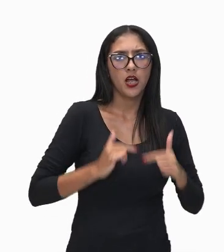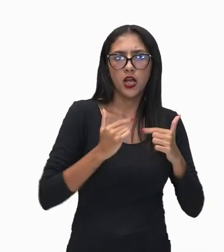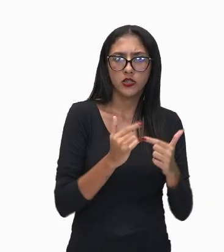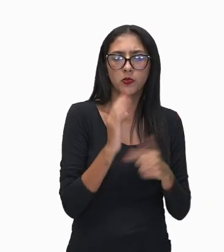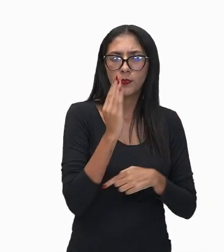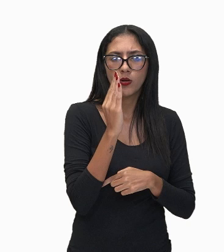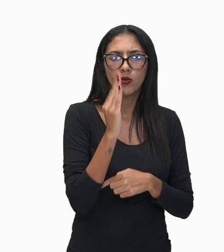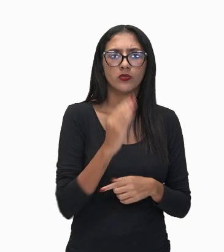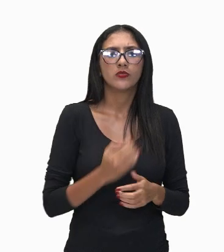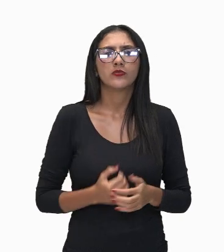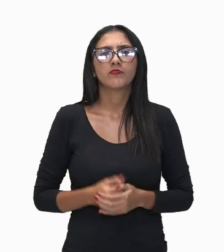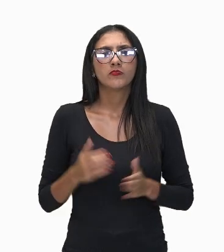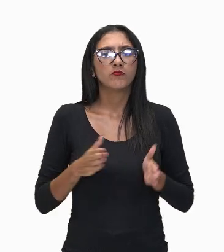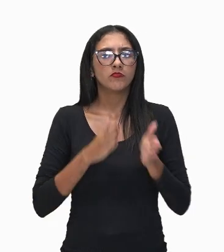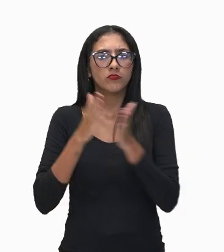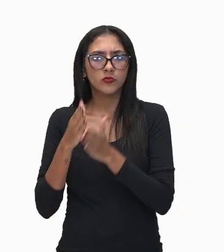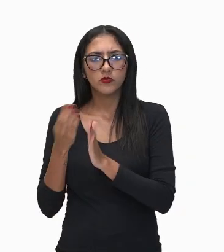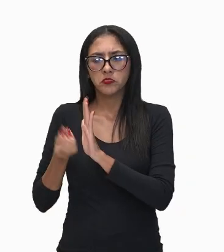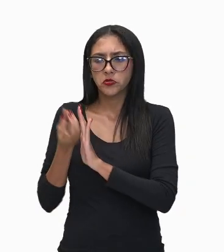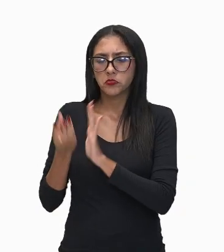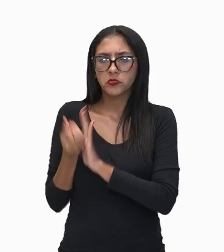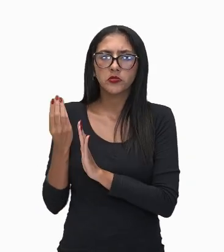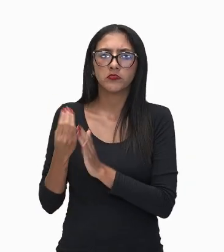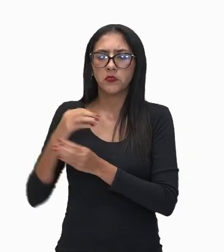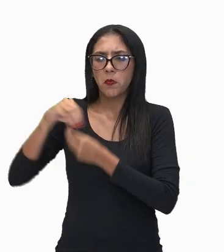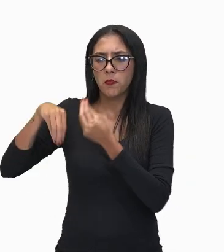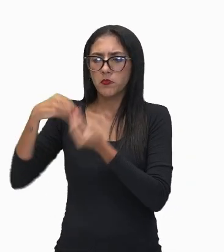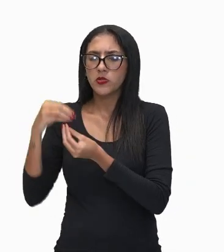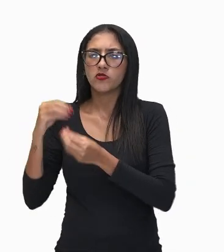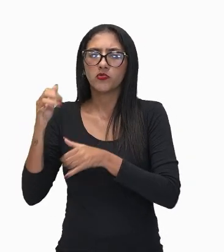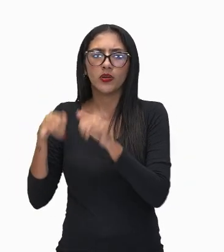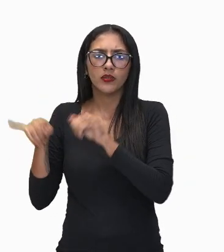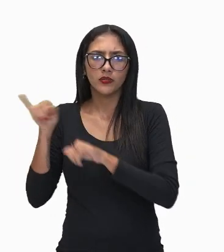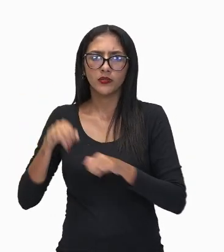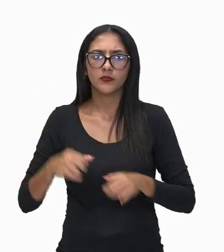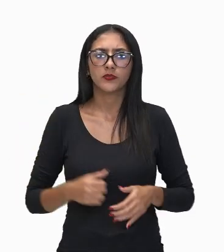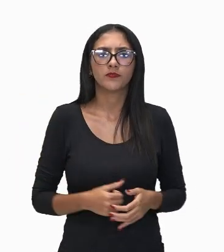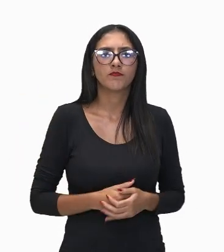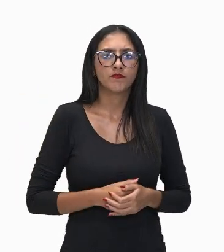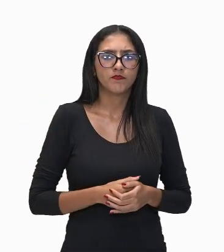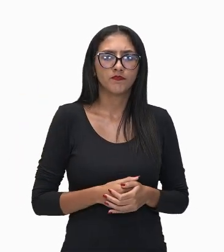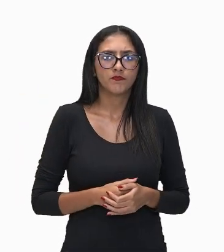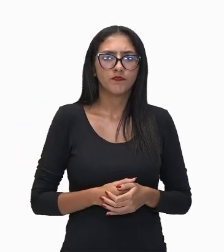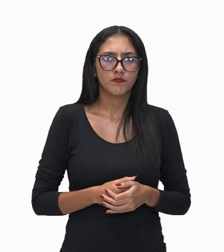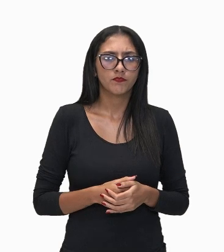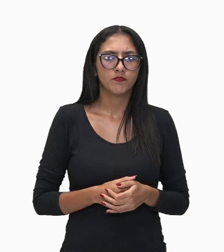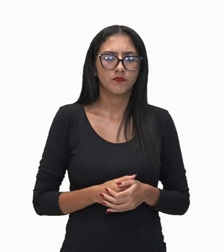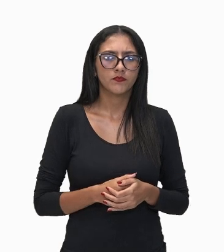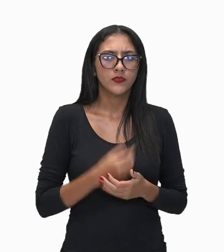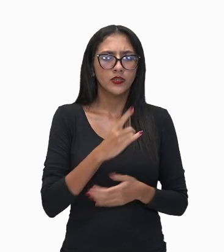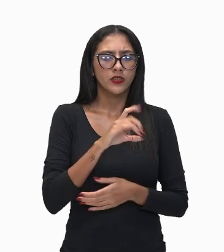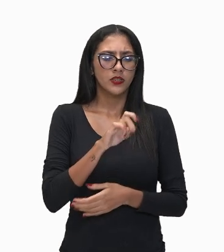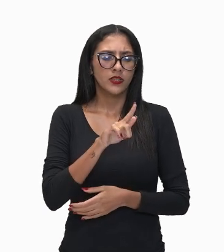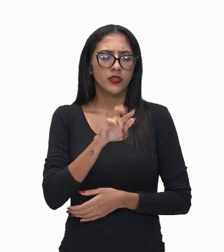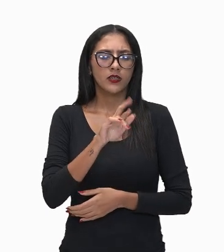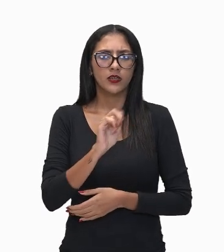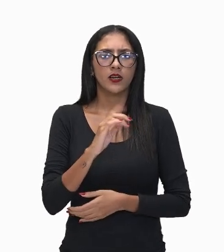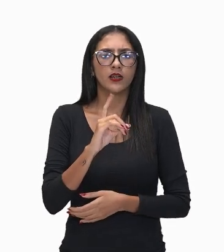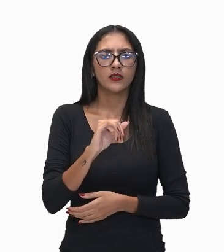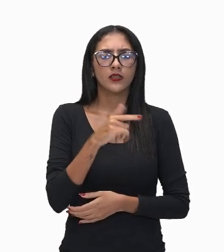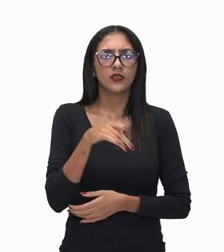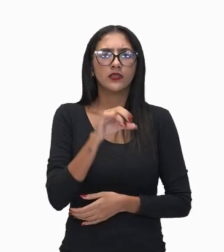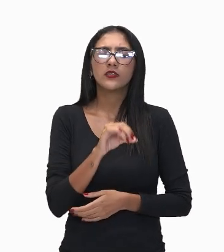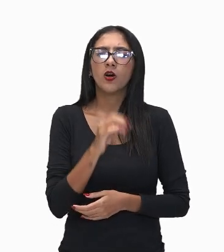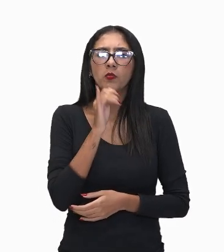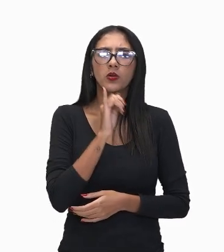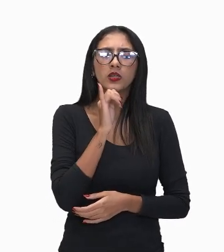sintéticos são produzidos através de reações químicas. E, por último, a degradação, que isso é importante, né, em relação ao meio